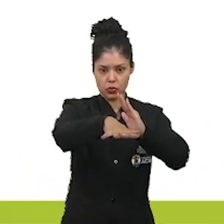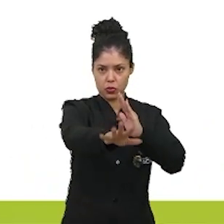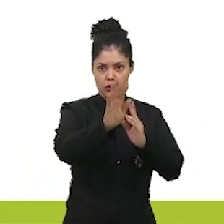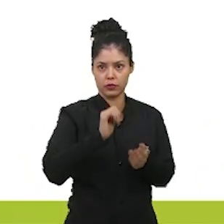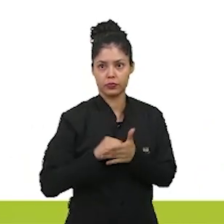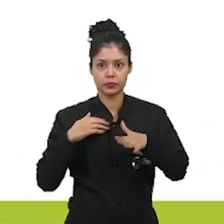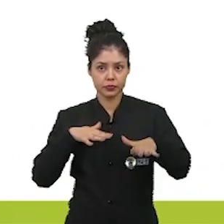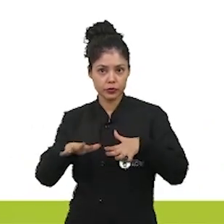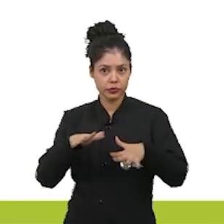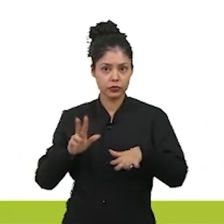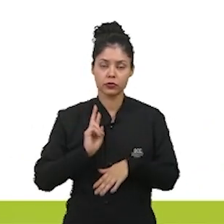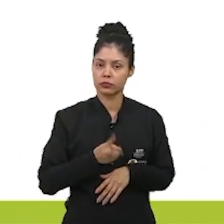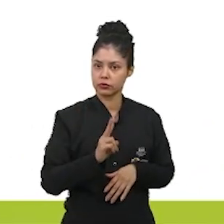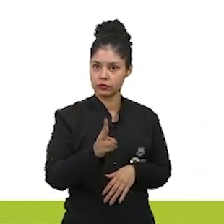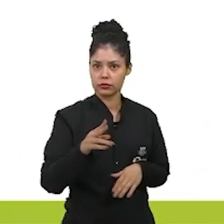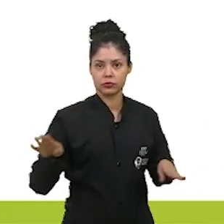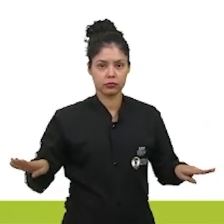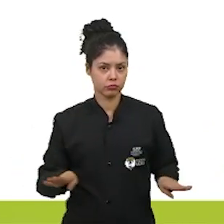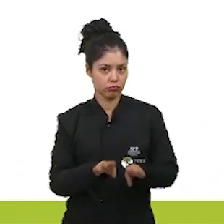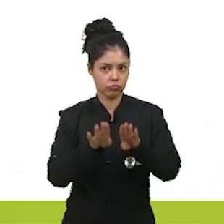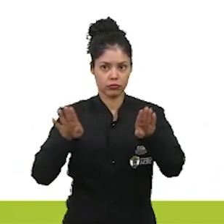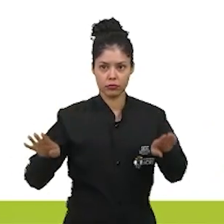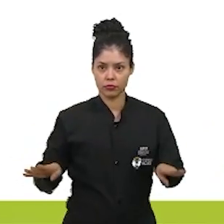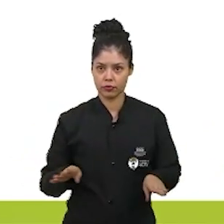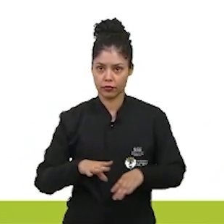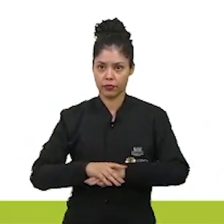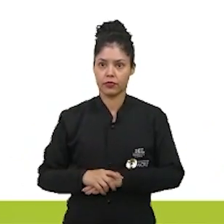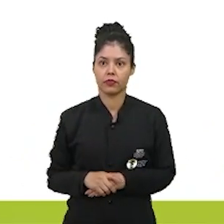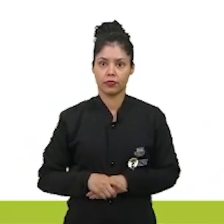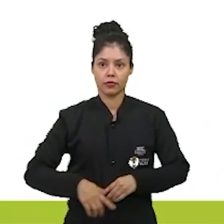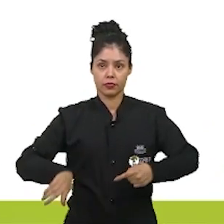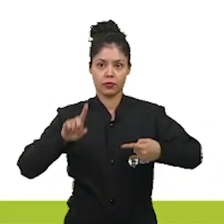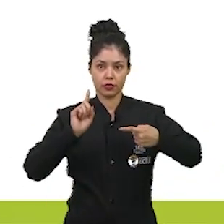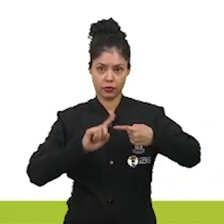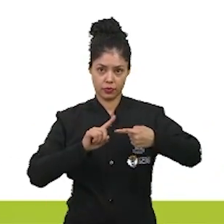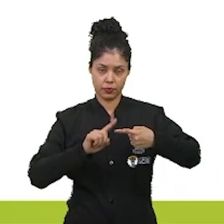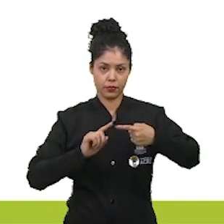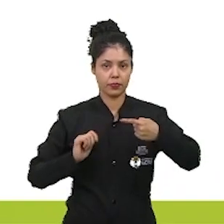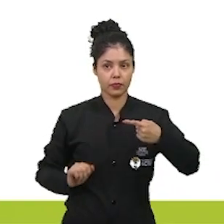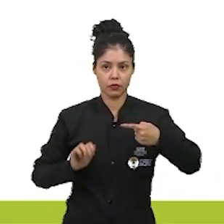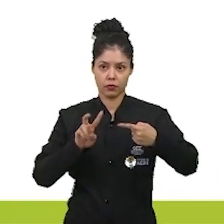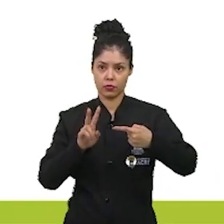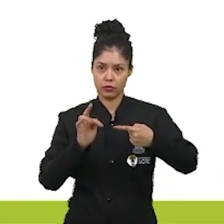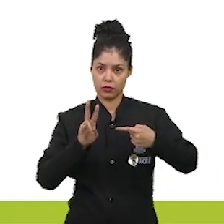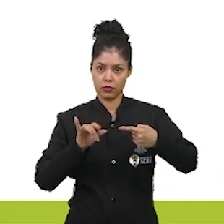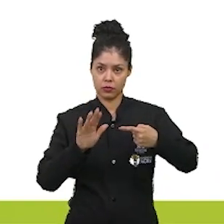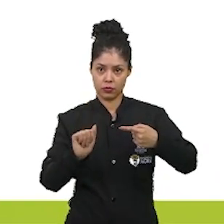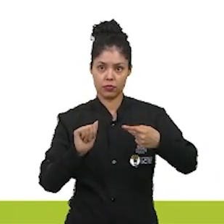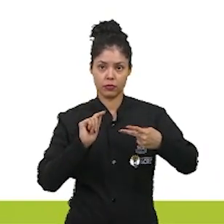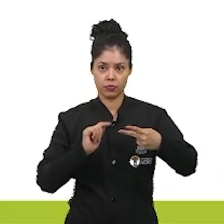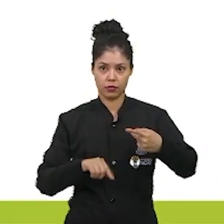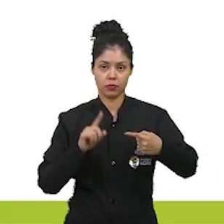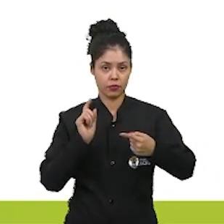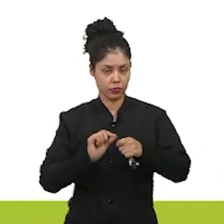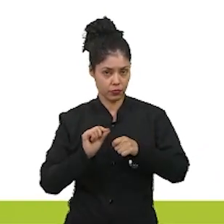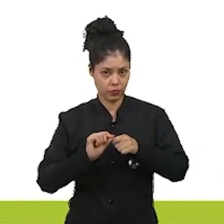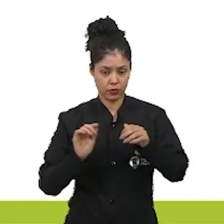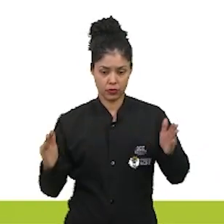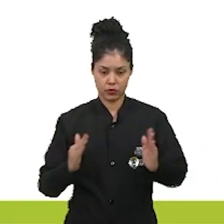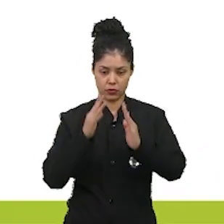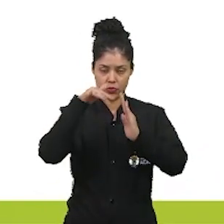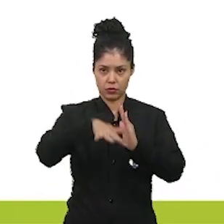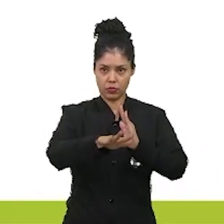pelos movimentos constantes das placas tectônicas. Os principais tipos de montanhas são vulcânicas, formadas pelos